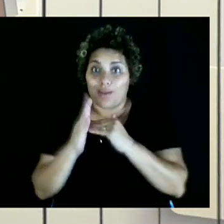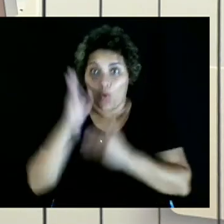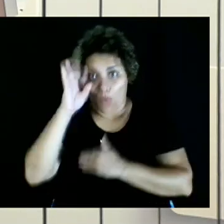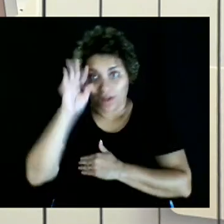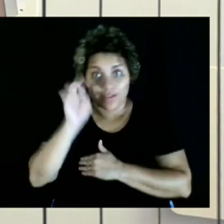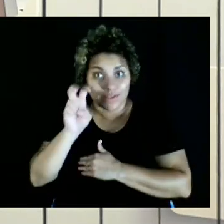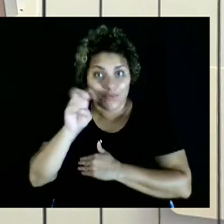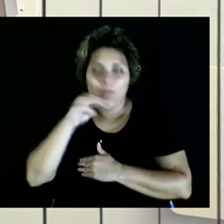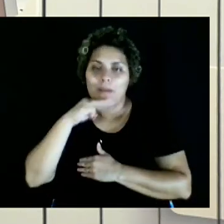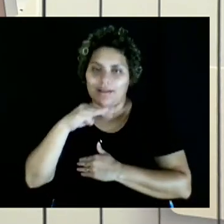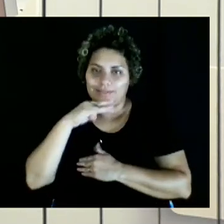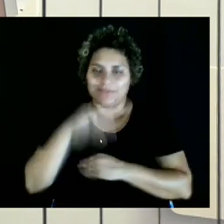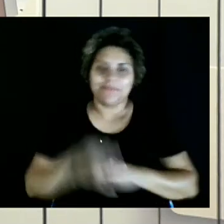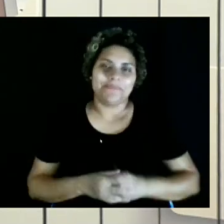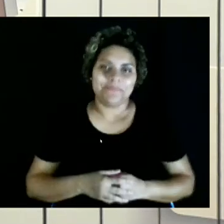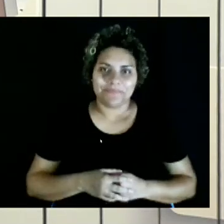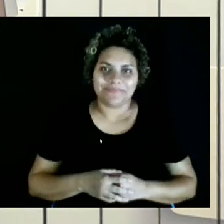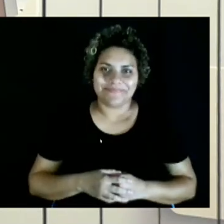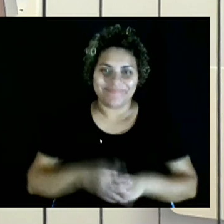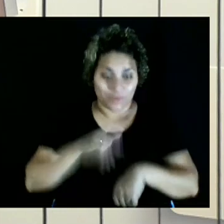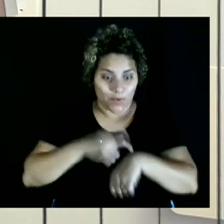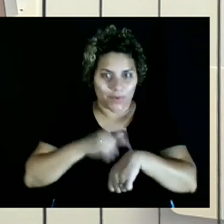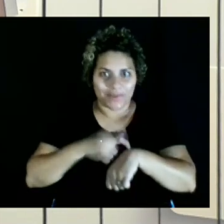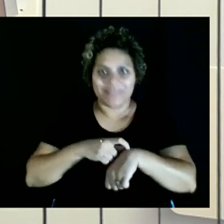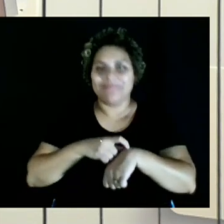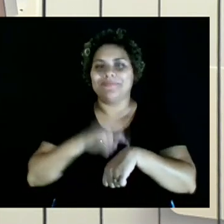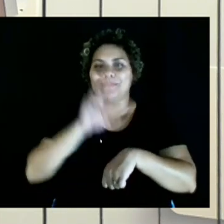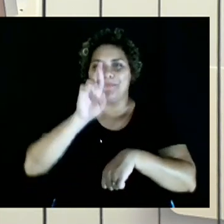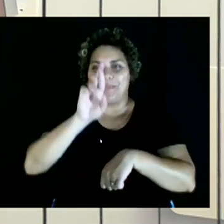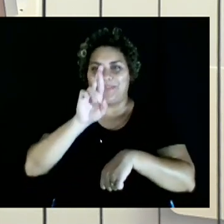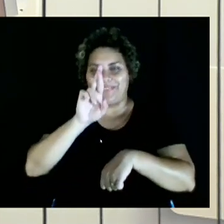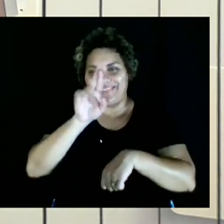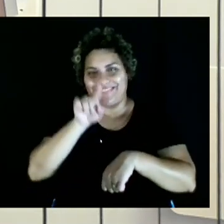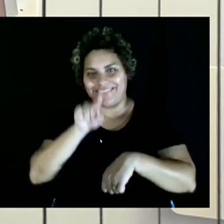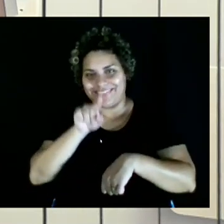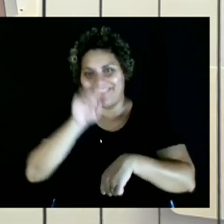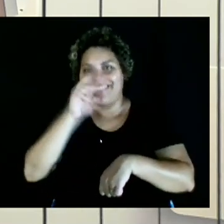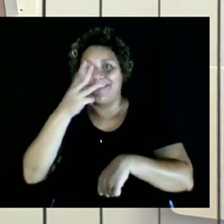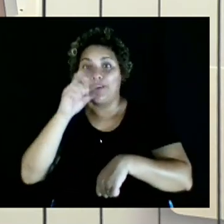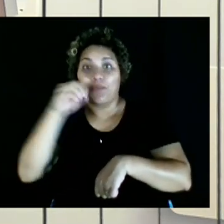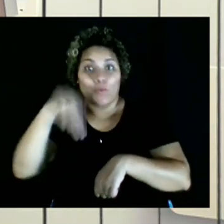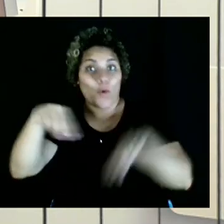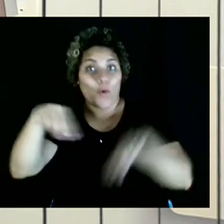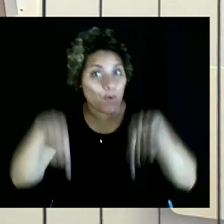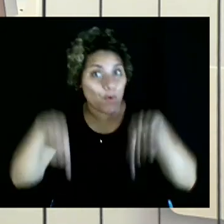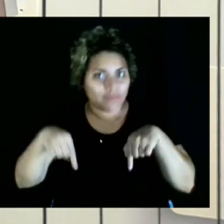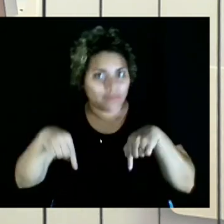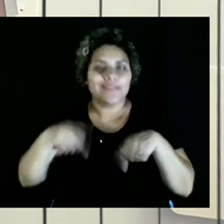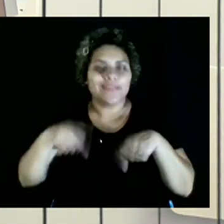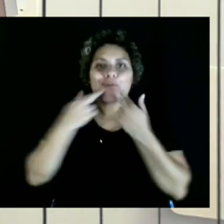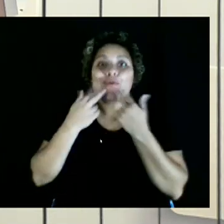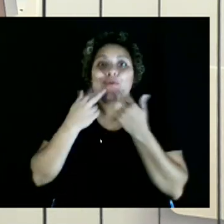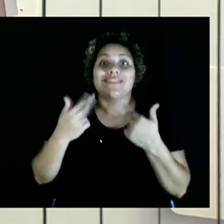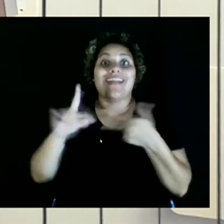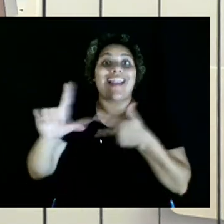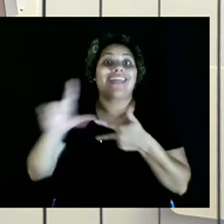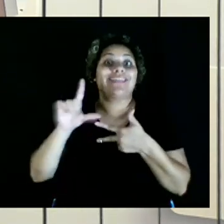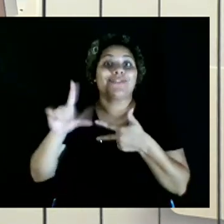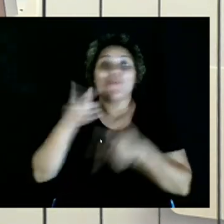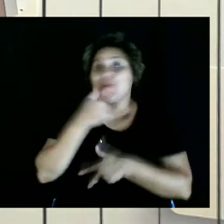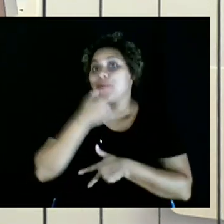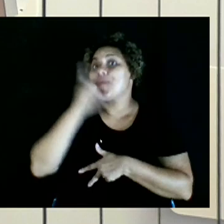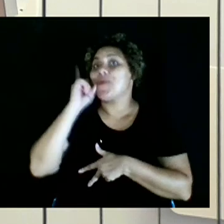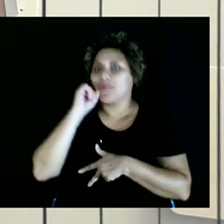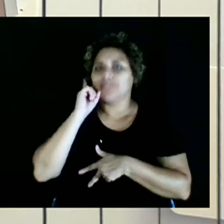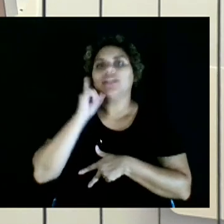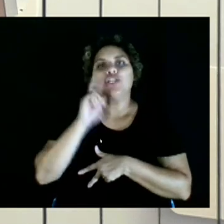março. Meio-dia mais 30 minutos, vamos com as notícias do Legislativo, porque ontem foi dia da sexta reunião ordinária e